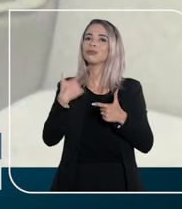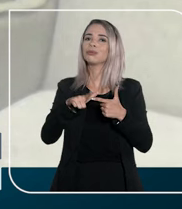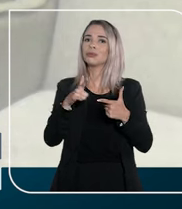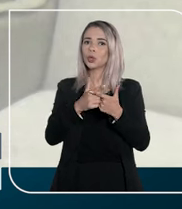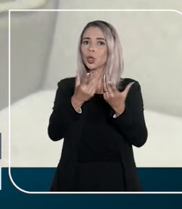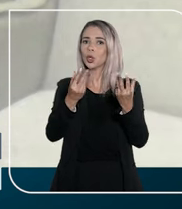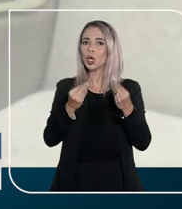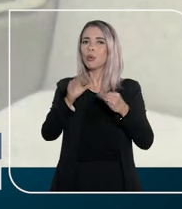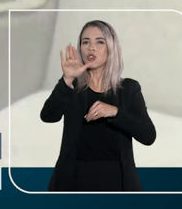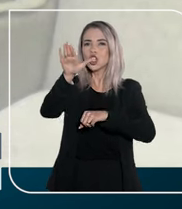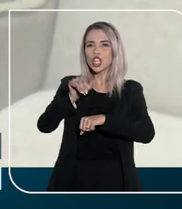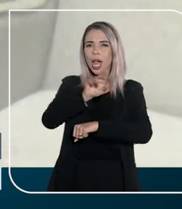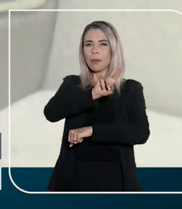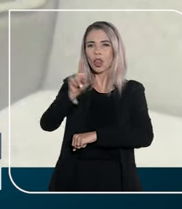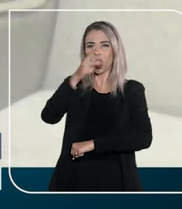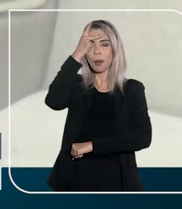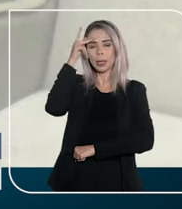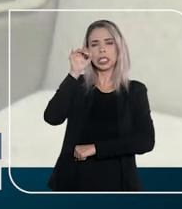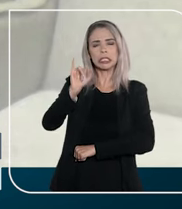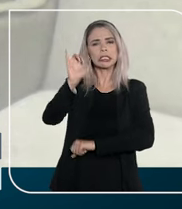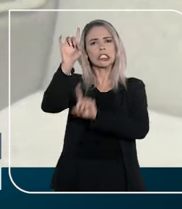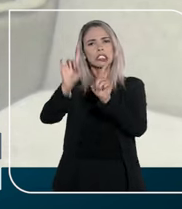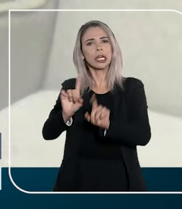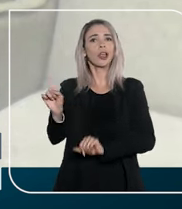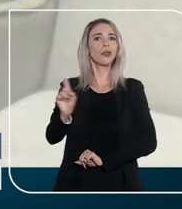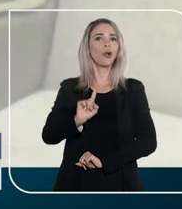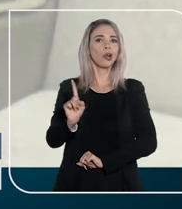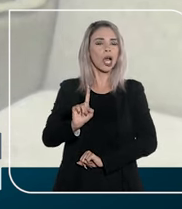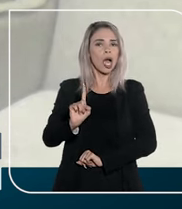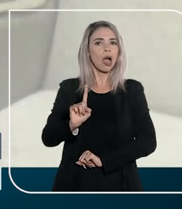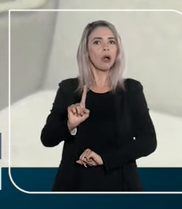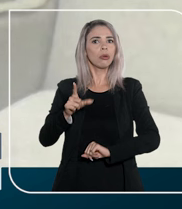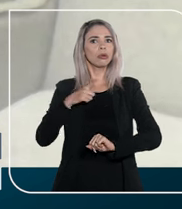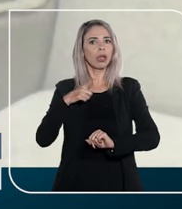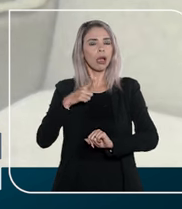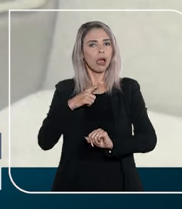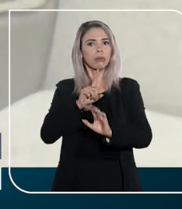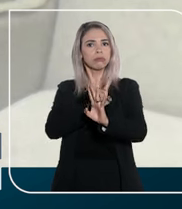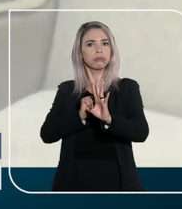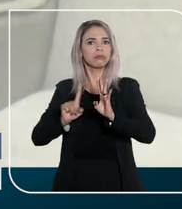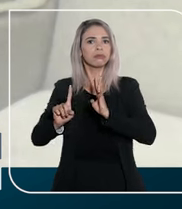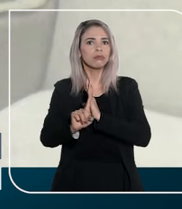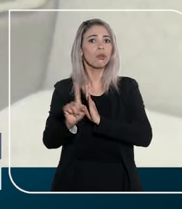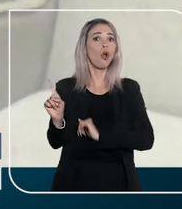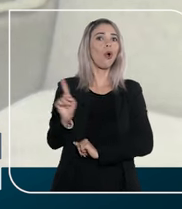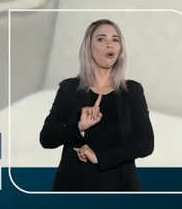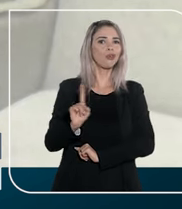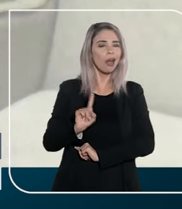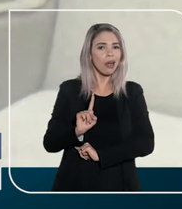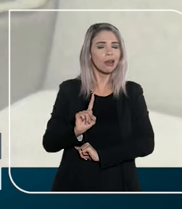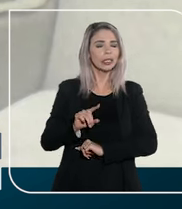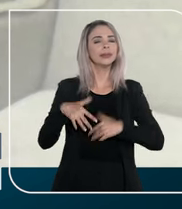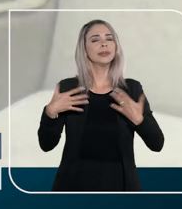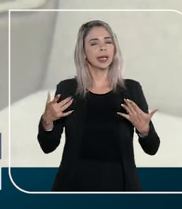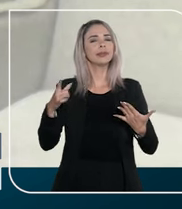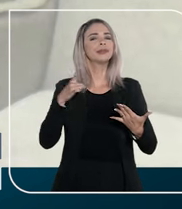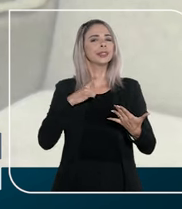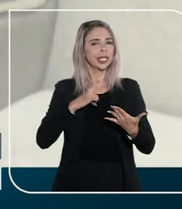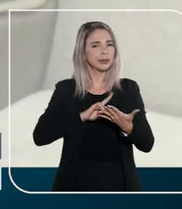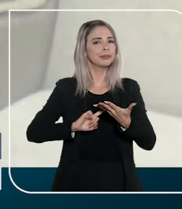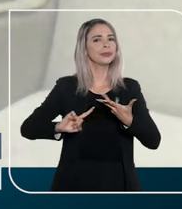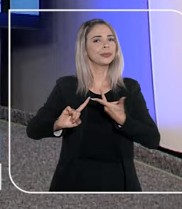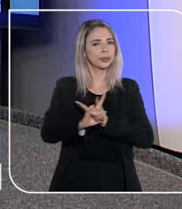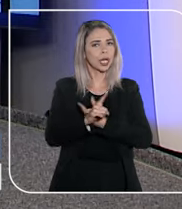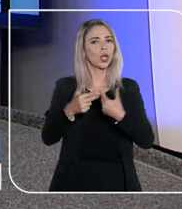à nomeação dos candidatos, se eles têm direito ou não, preterição, né? Tudo isso acaba sendo objeto de questionamento perante o